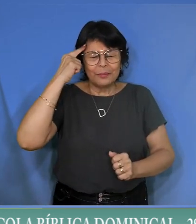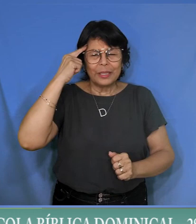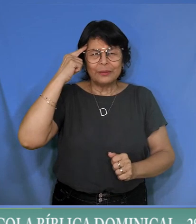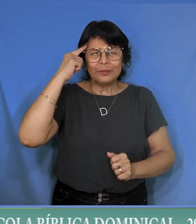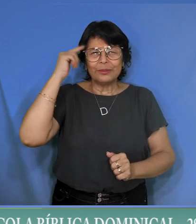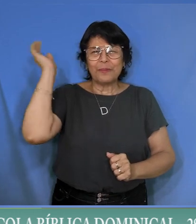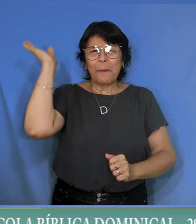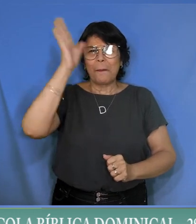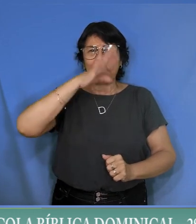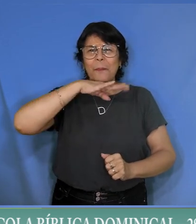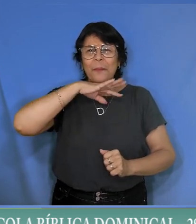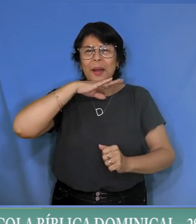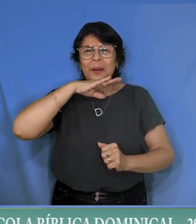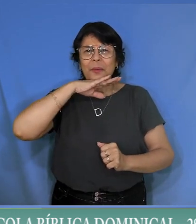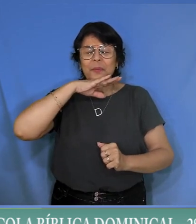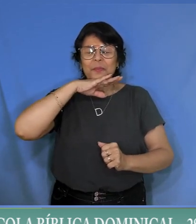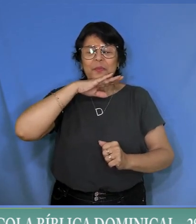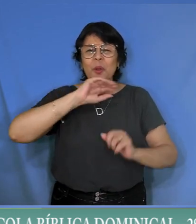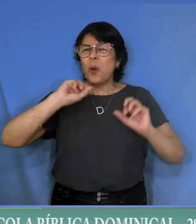olhadinha na tela do computador,